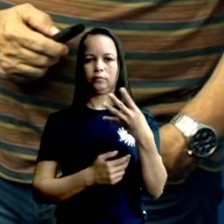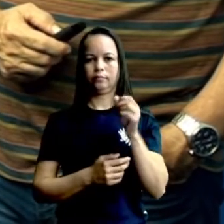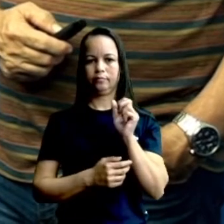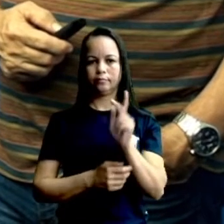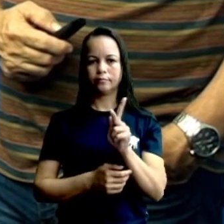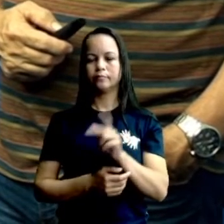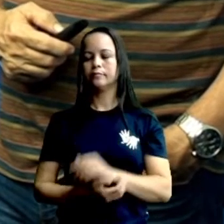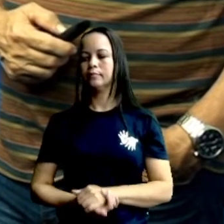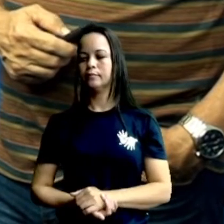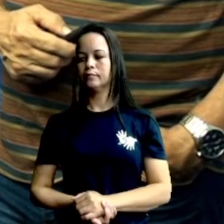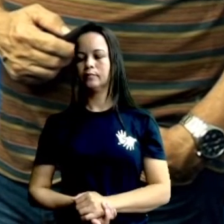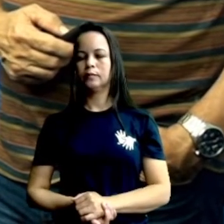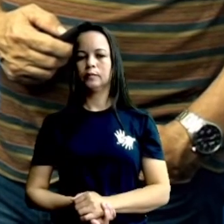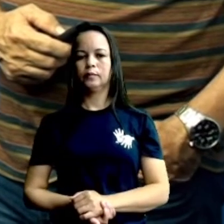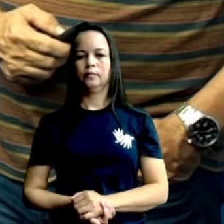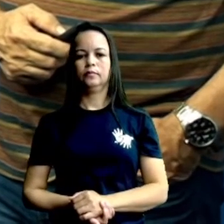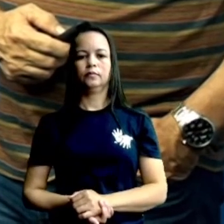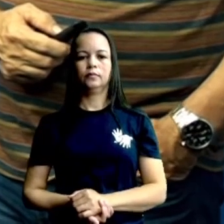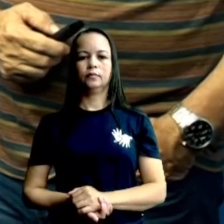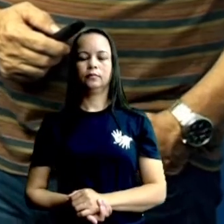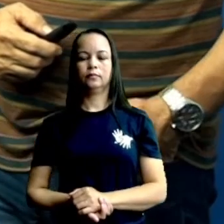Ok?